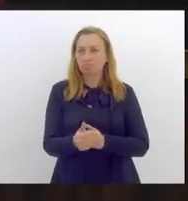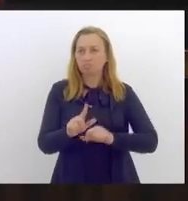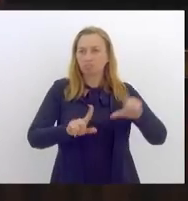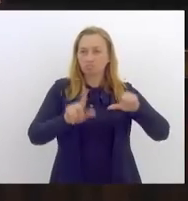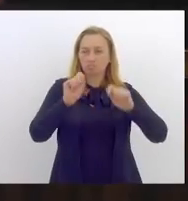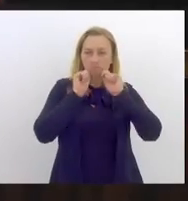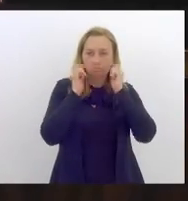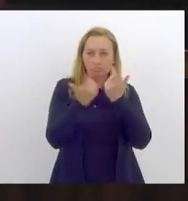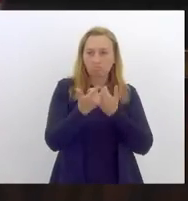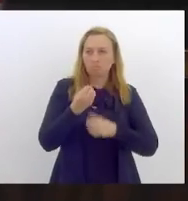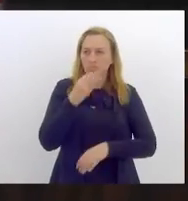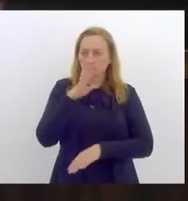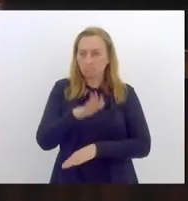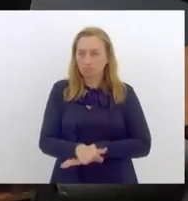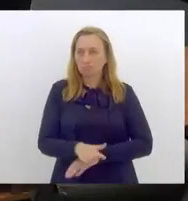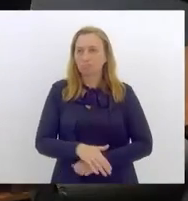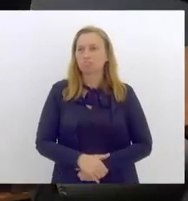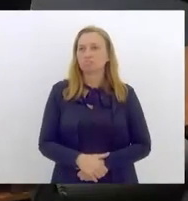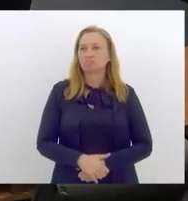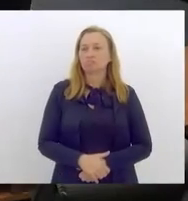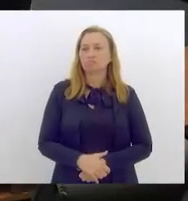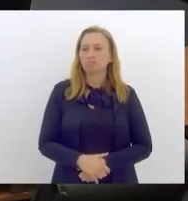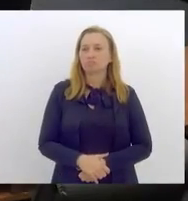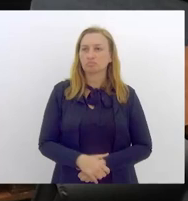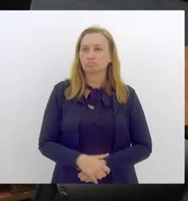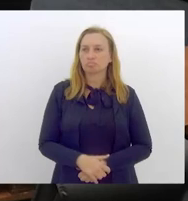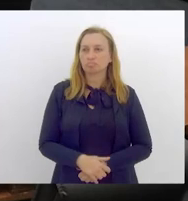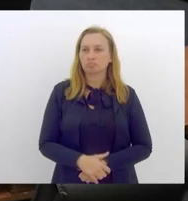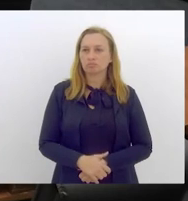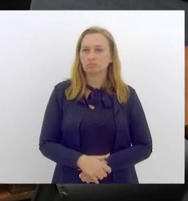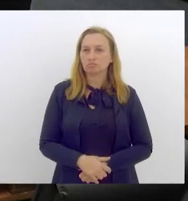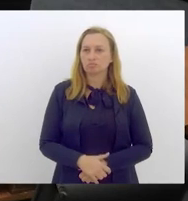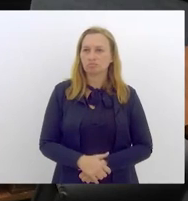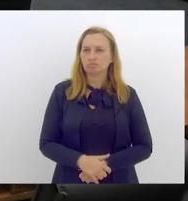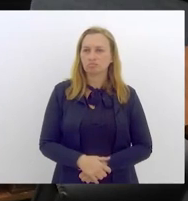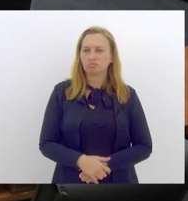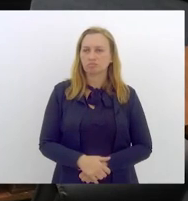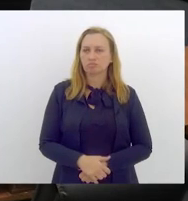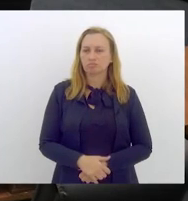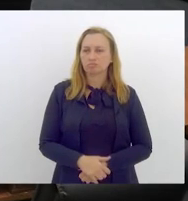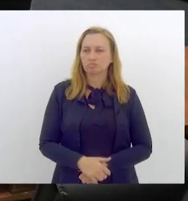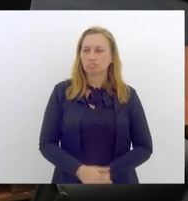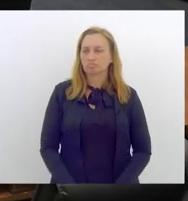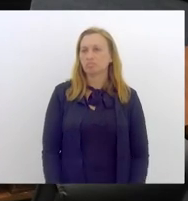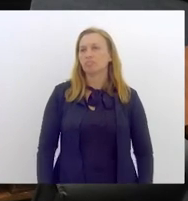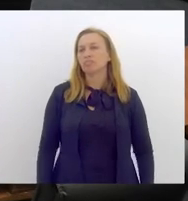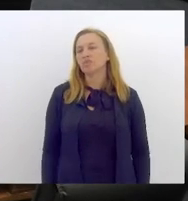TV Alerj. Boa tarde. Record.